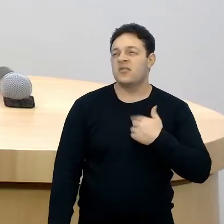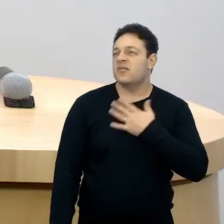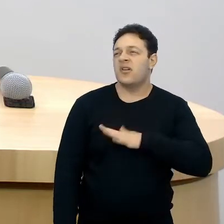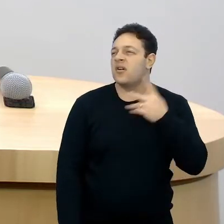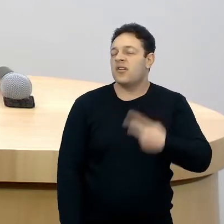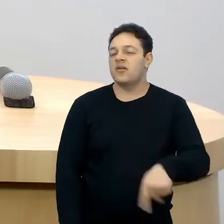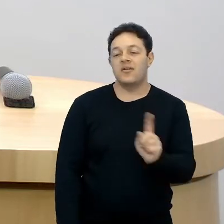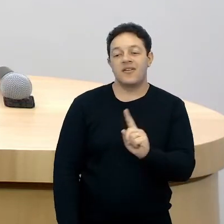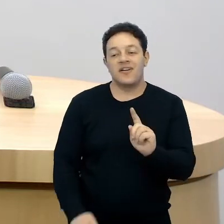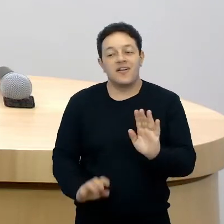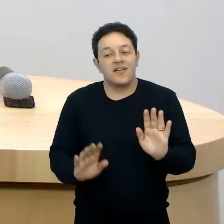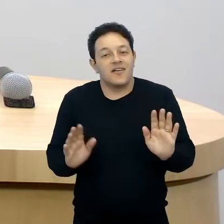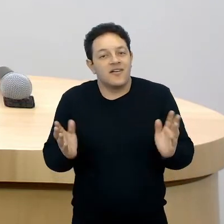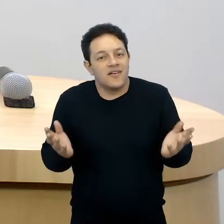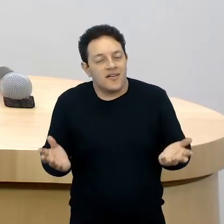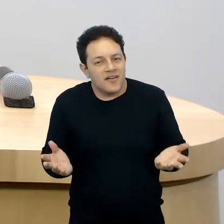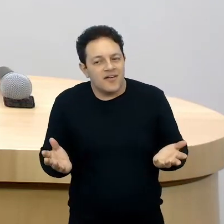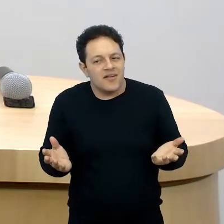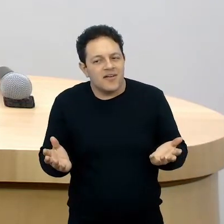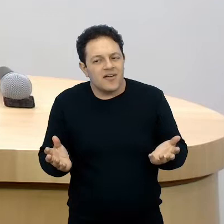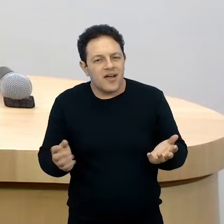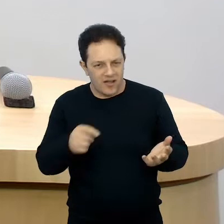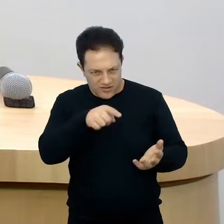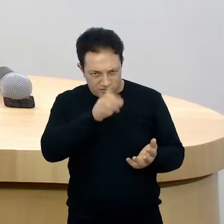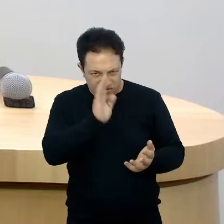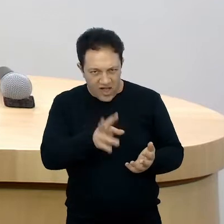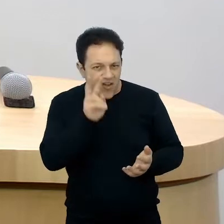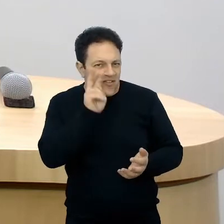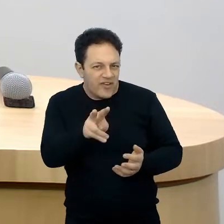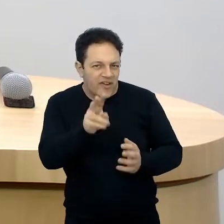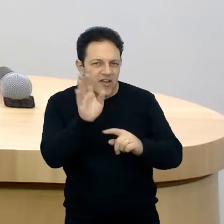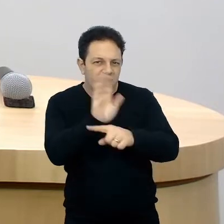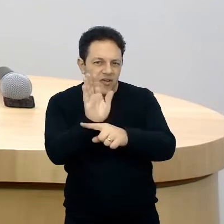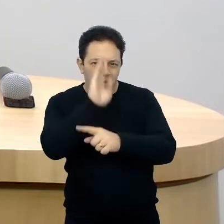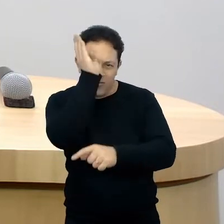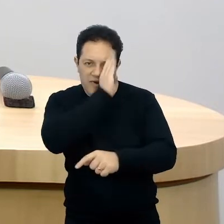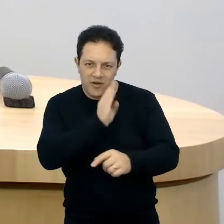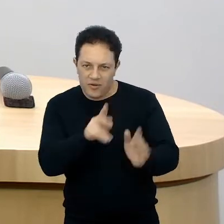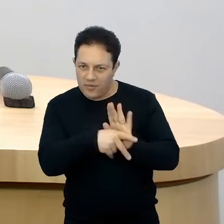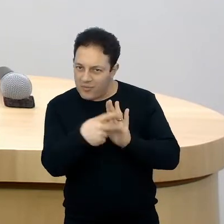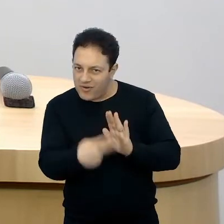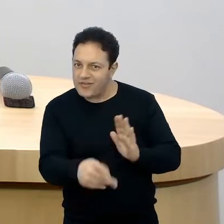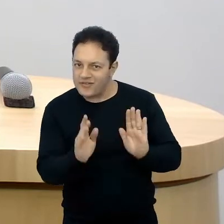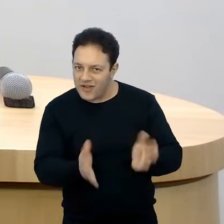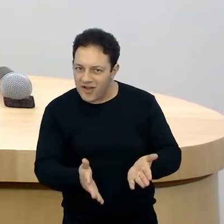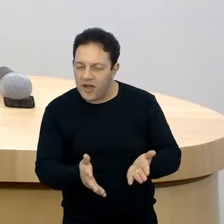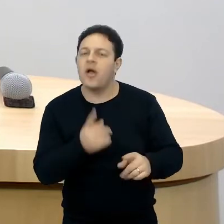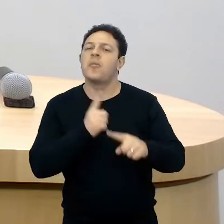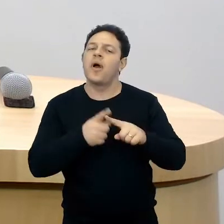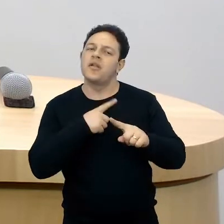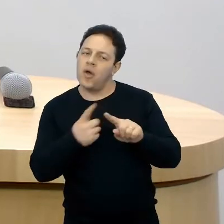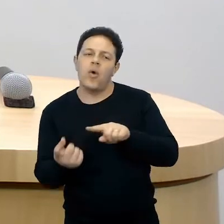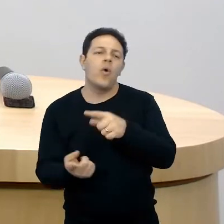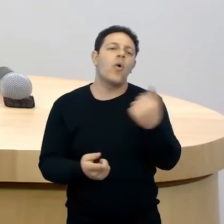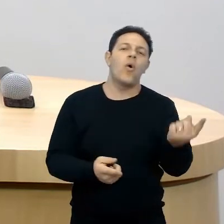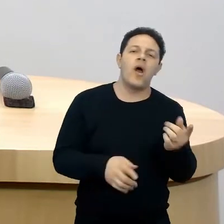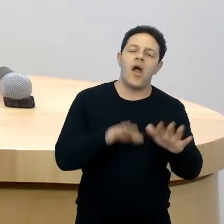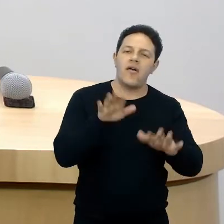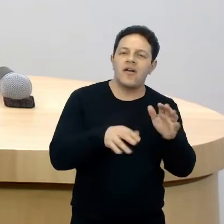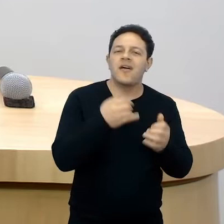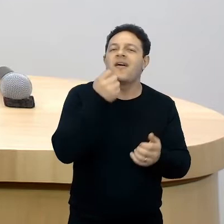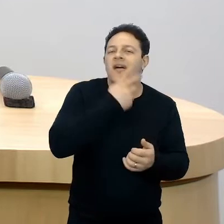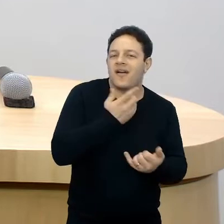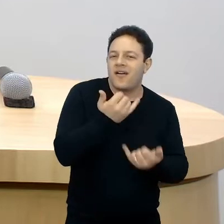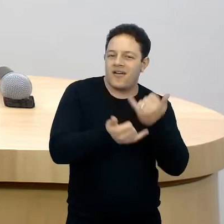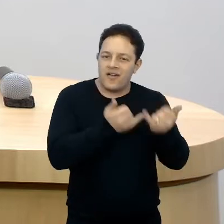eu repito, que filmes brasileiros você tem visto? Porque até se for para uma pegada de entretenimento, nós